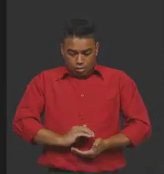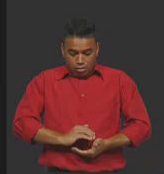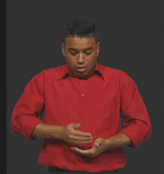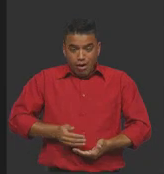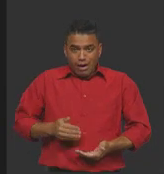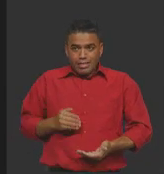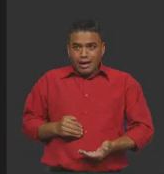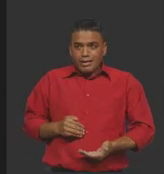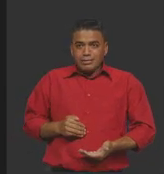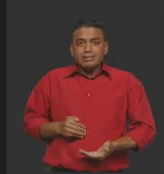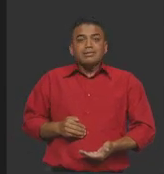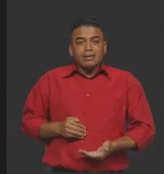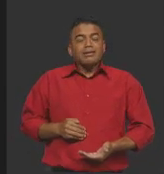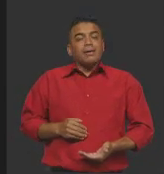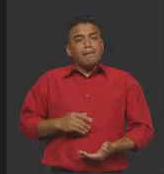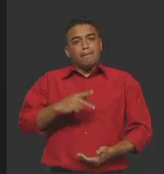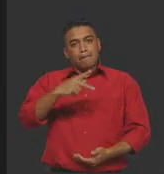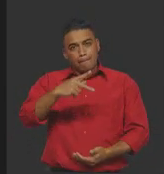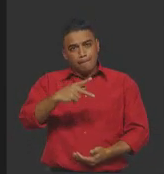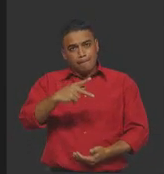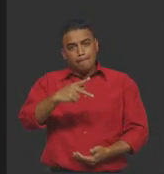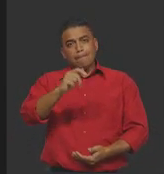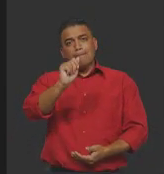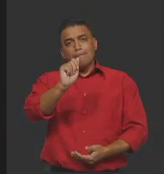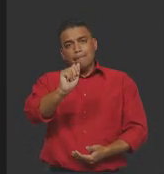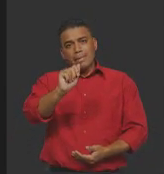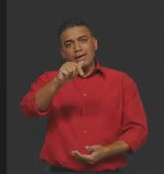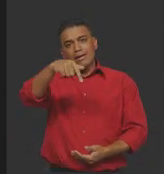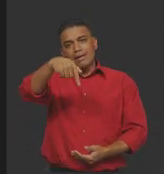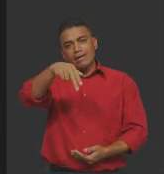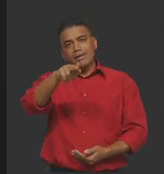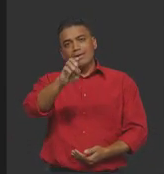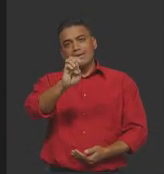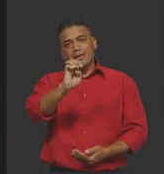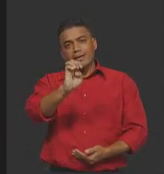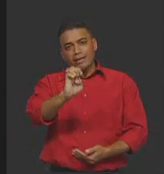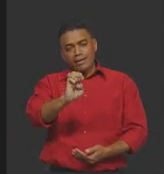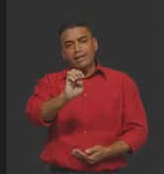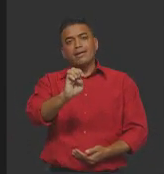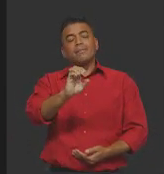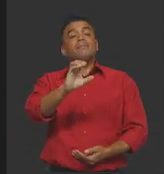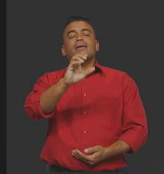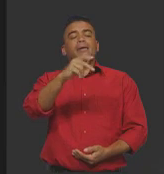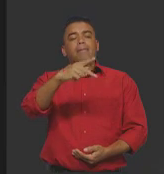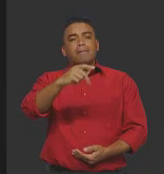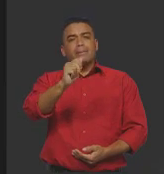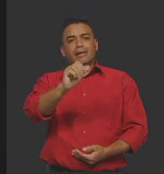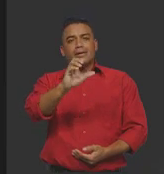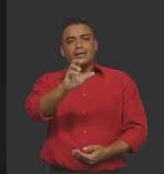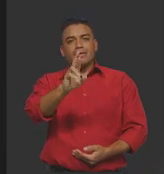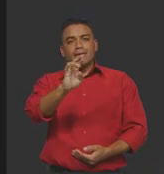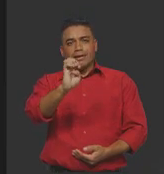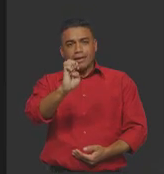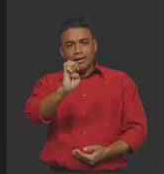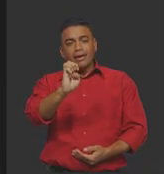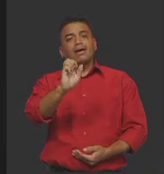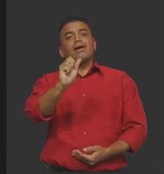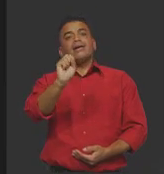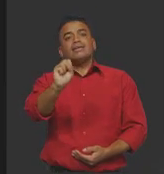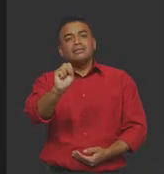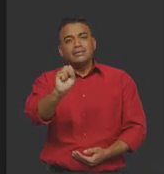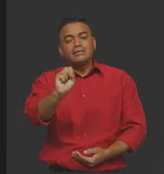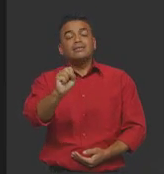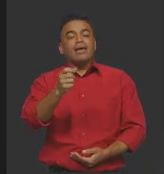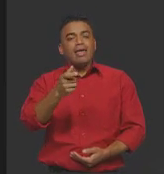o pâncreas. Então o pâncreas está na região do estômago, só que não está na frente do abdômen.